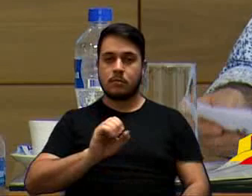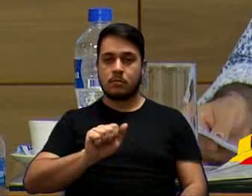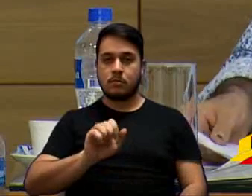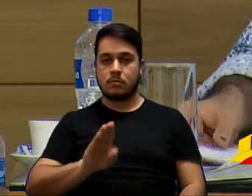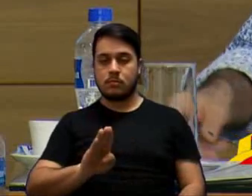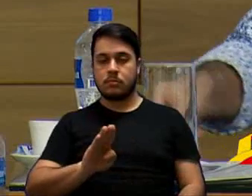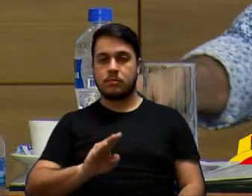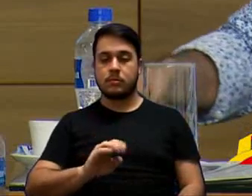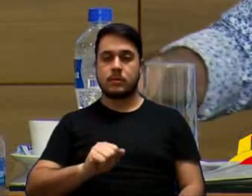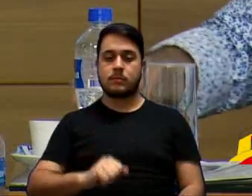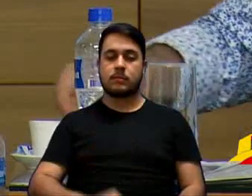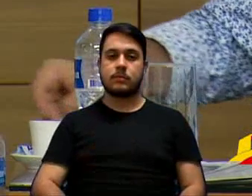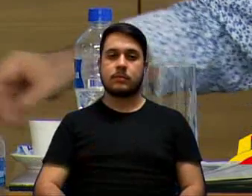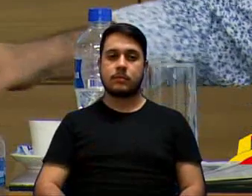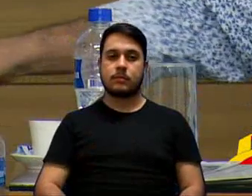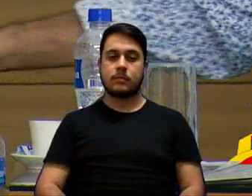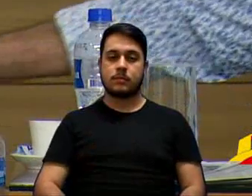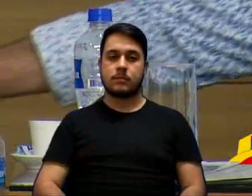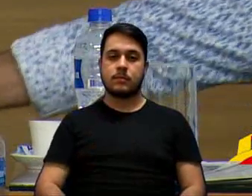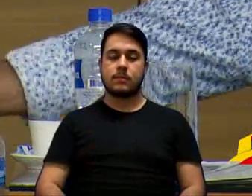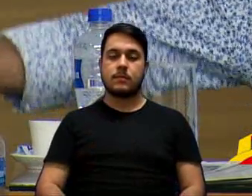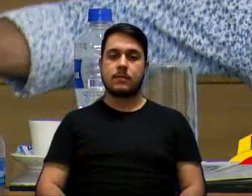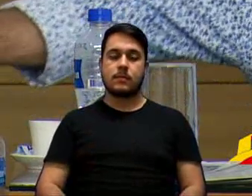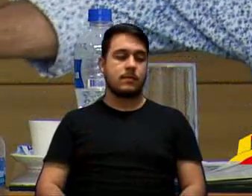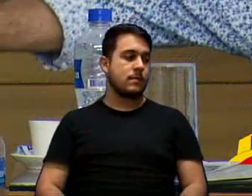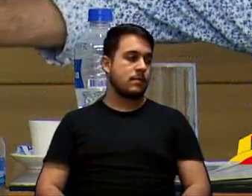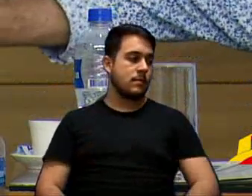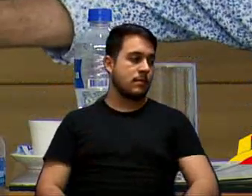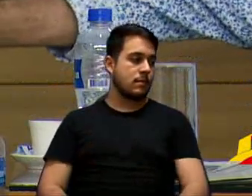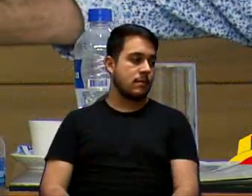do abismo social muito atuante